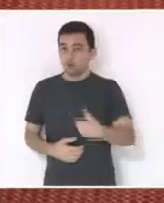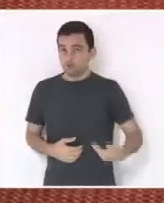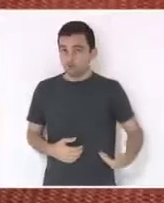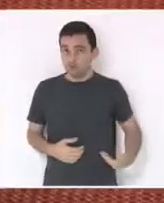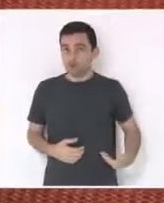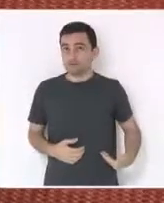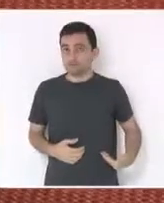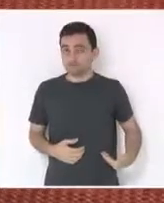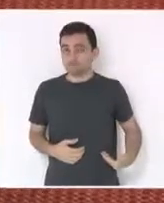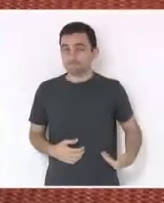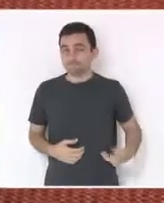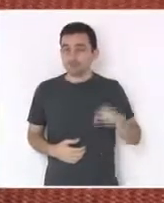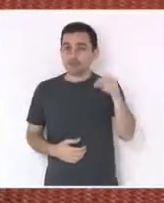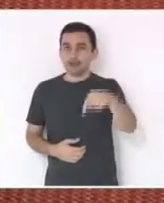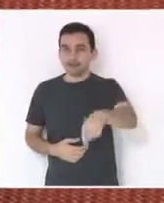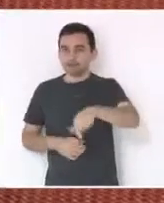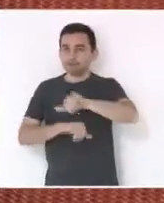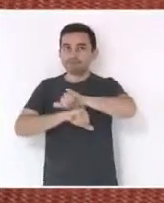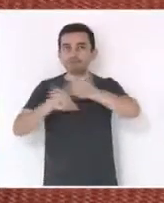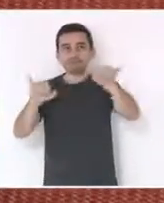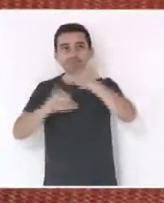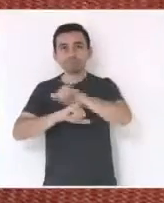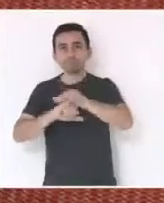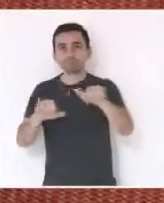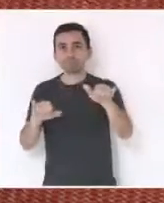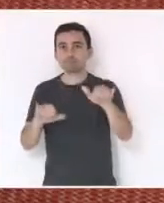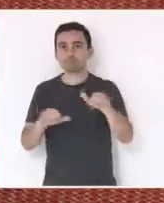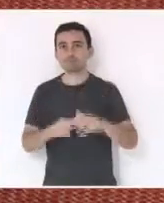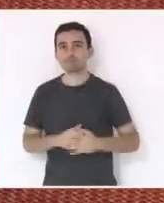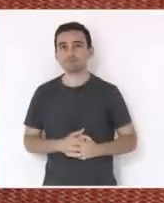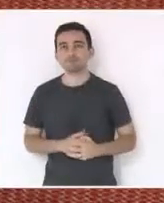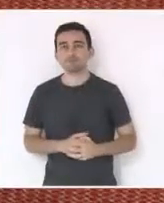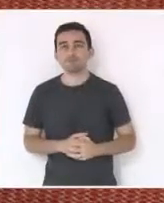imprensa evidentemente quando você fala em redução